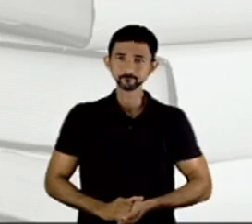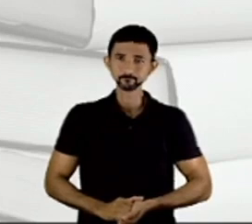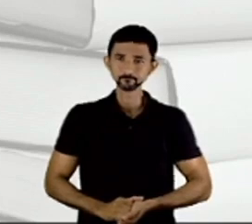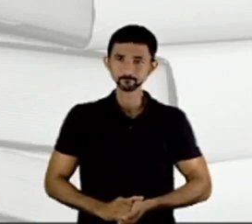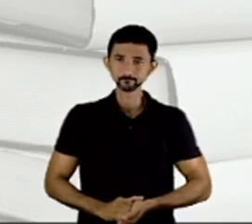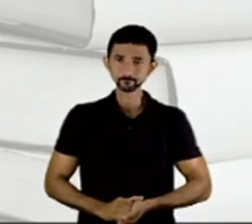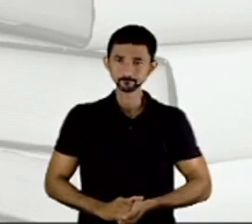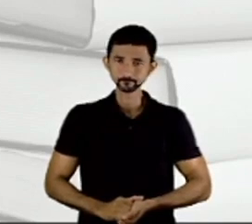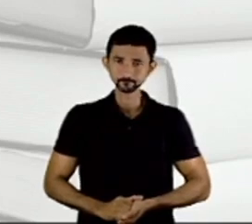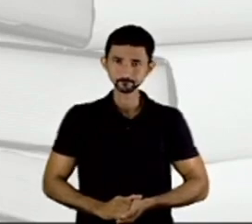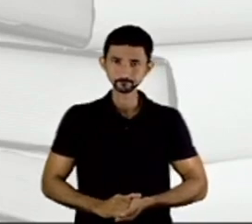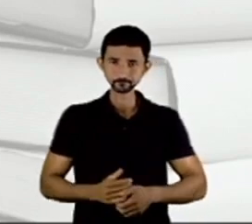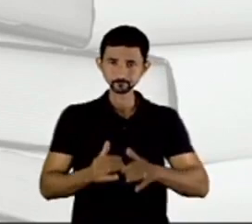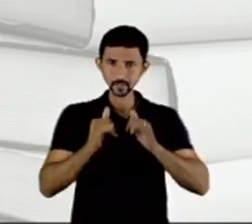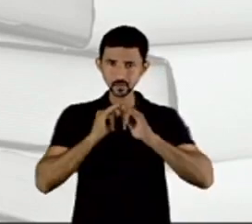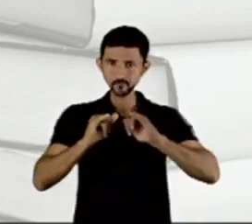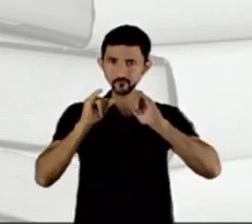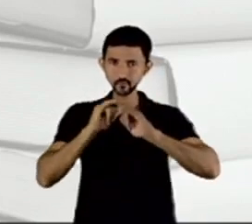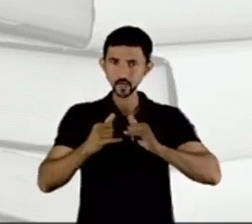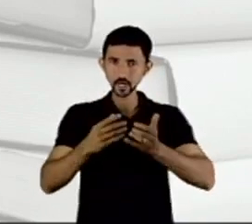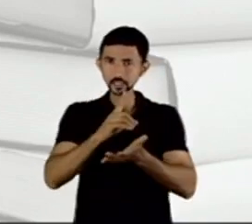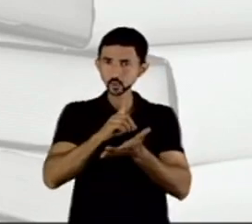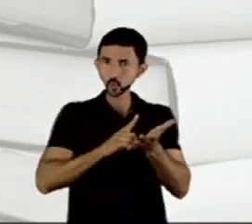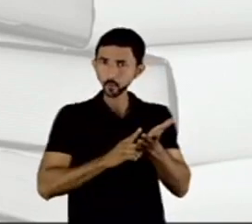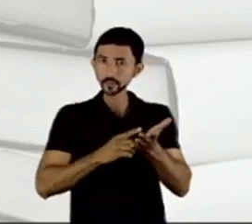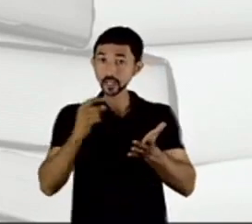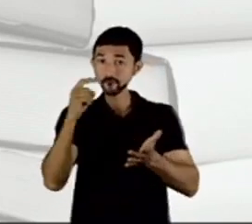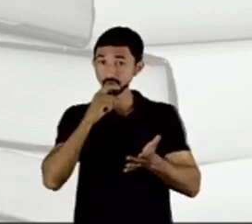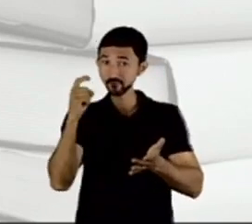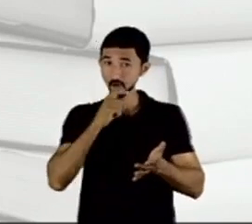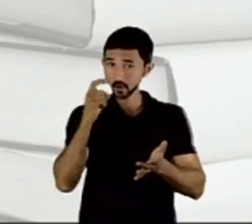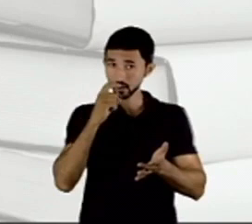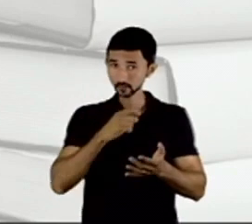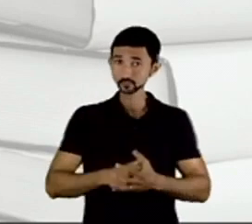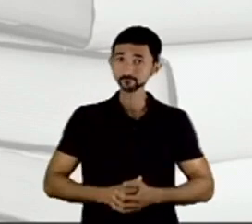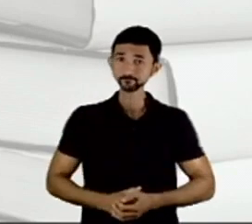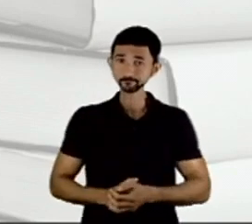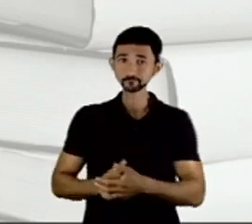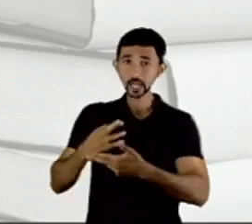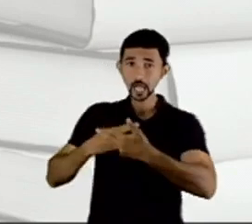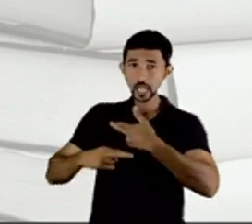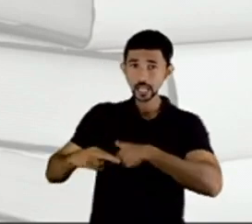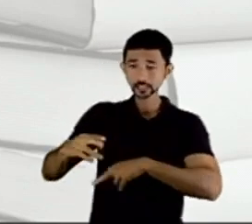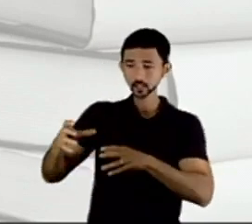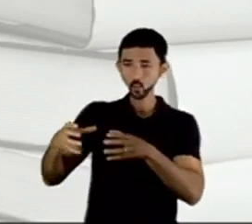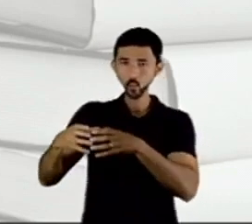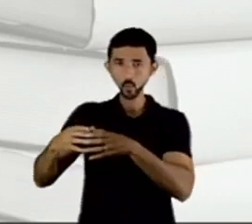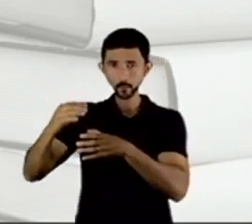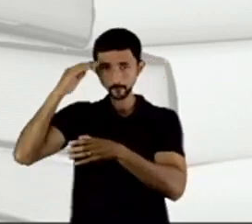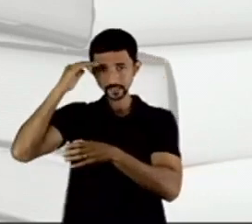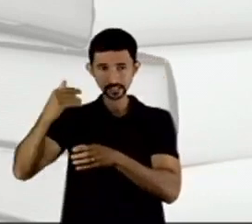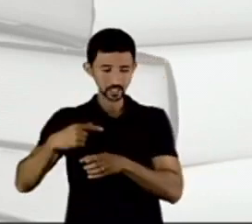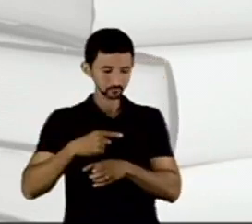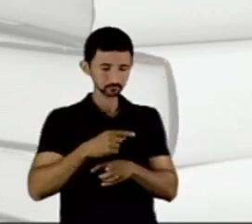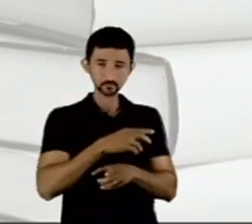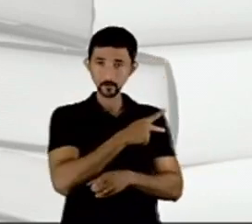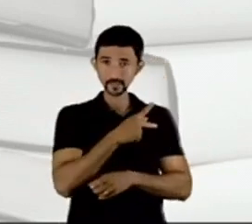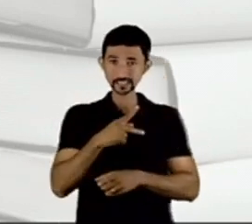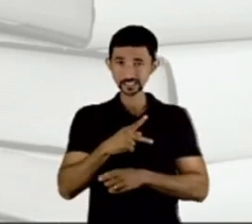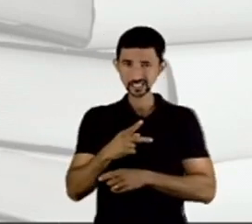Apesar de ter sido divulgado à época que os documentos eram falsos, a relação dos militares com Arthur Bernardes